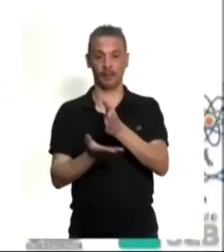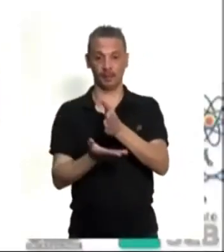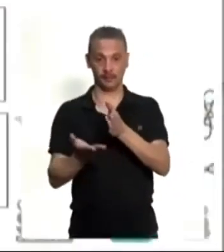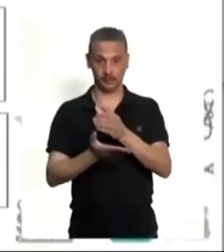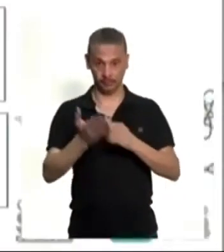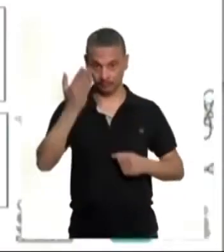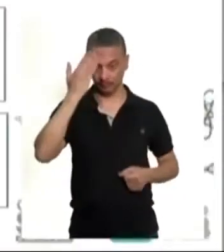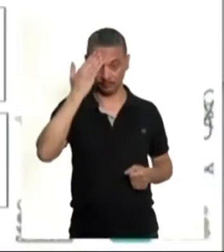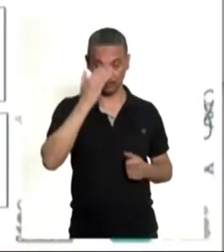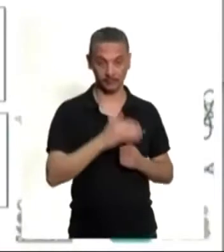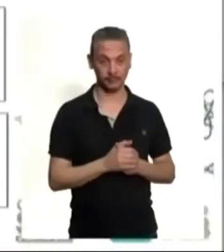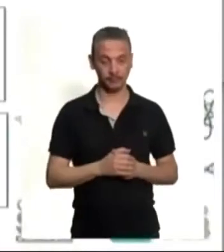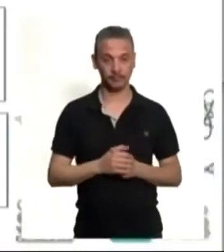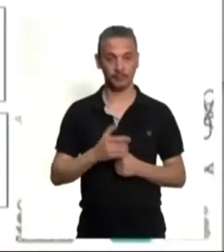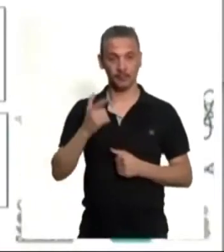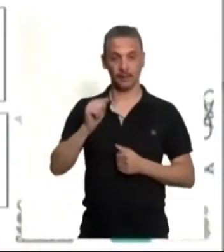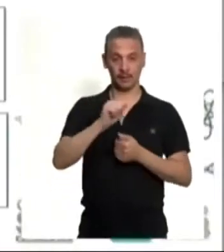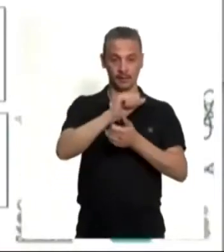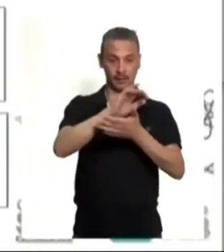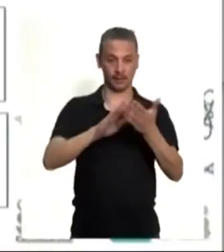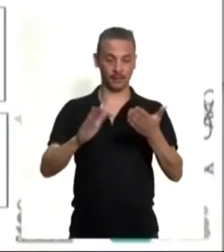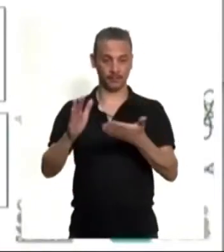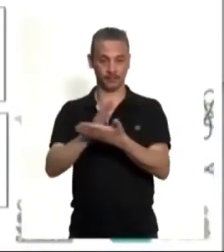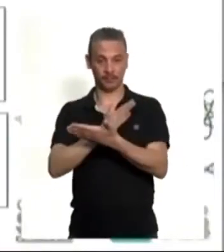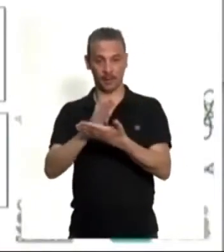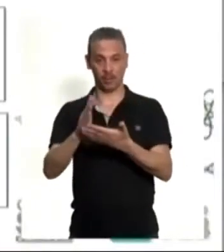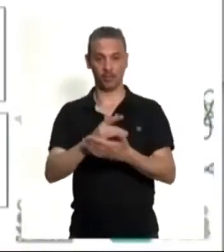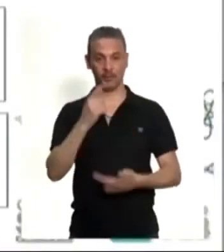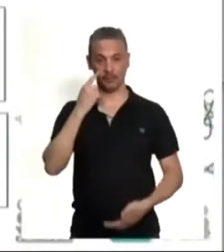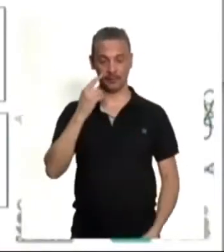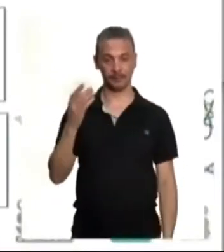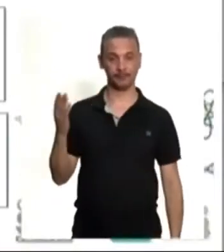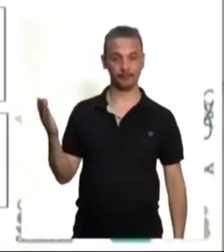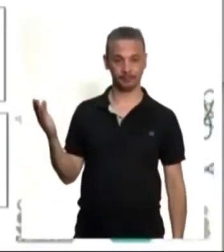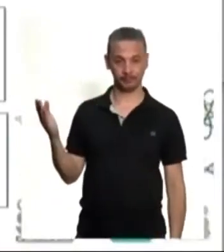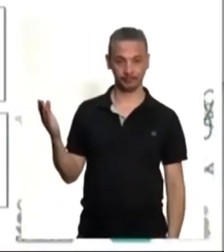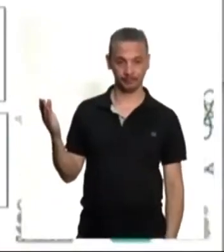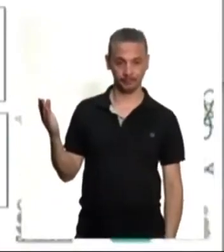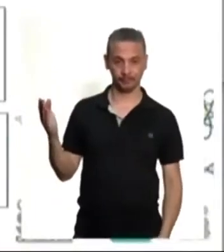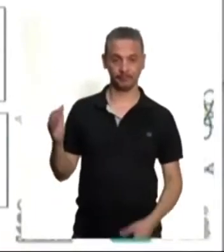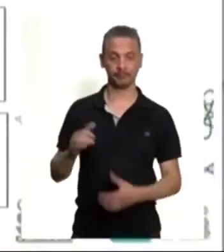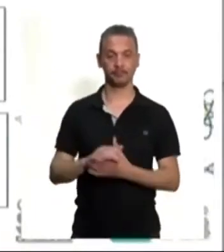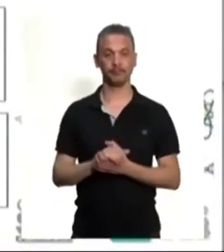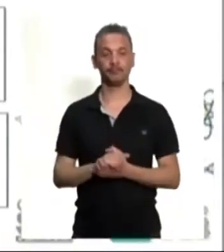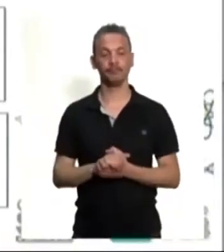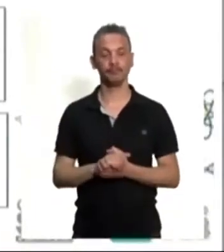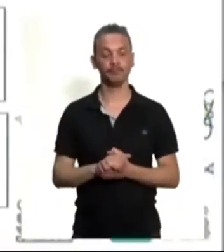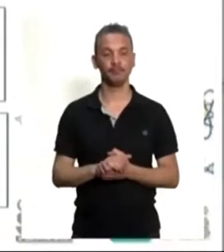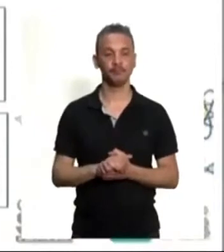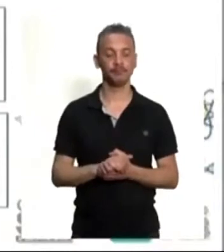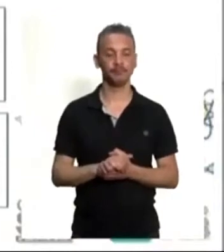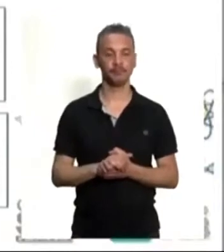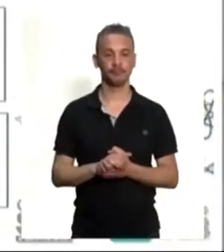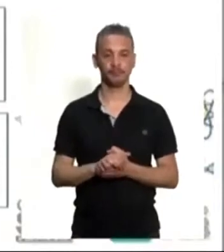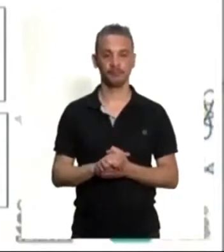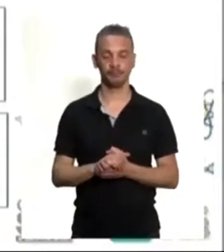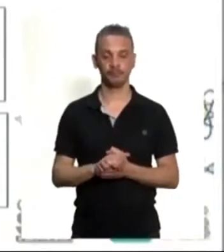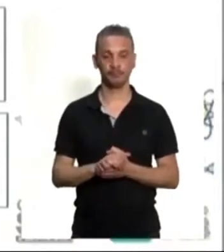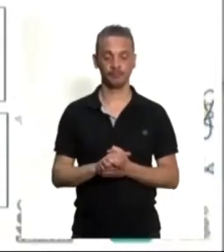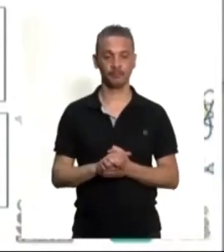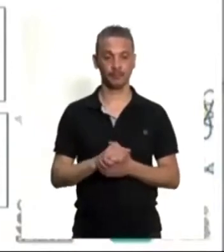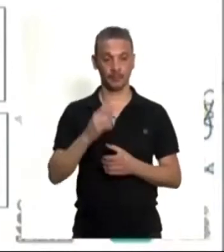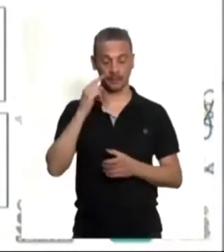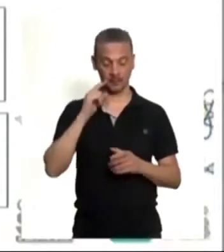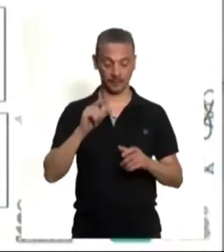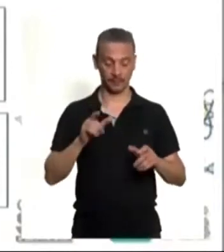claro? Vamos para alguns exercícios. Veja, eu escrevi assim, ó, exercitando. No cubo de aresta 10, e